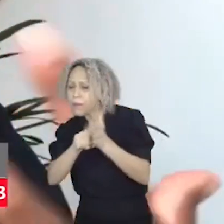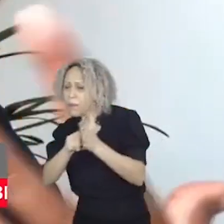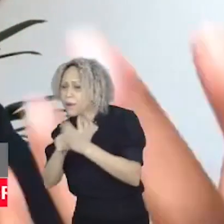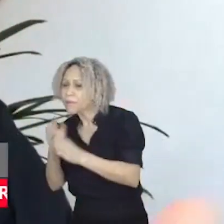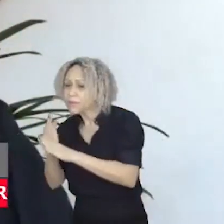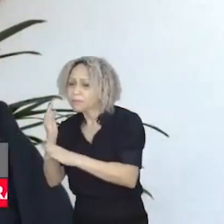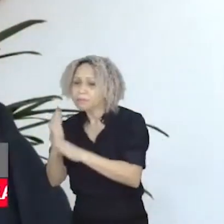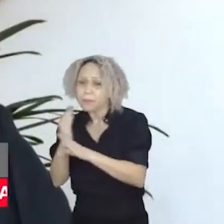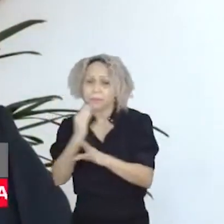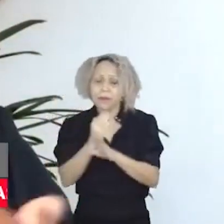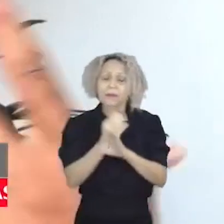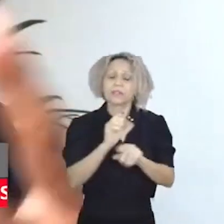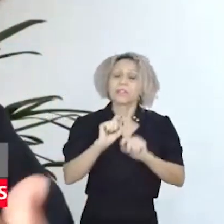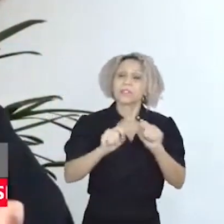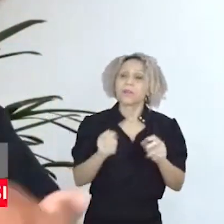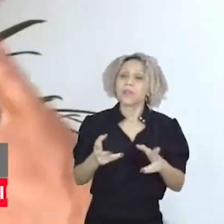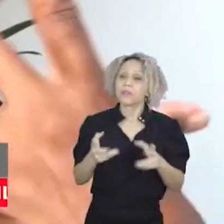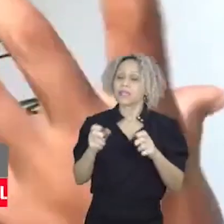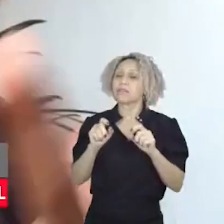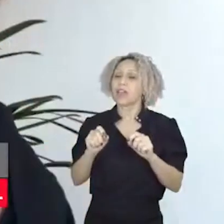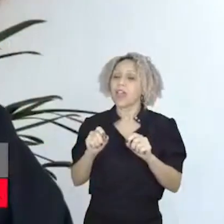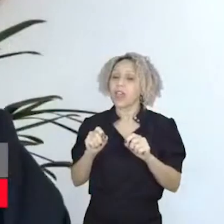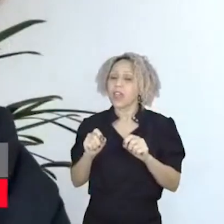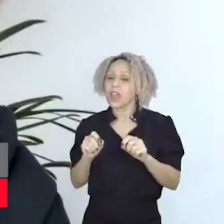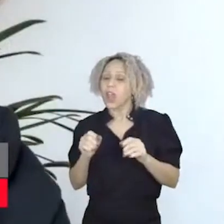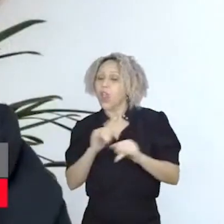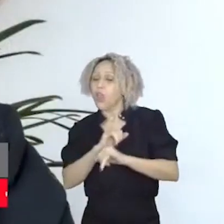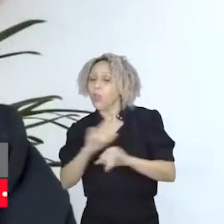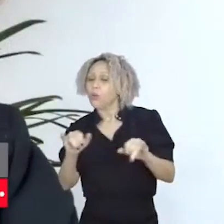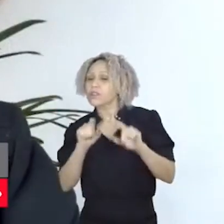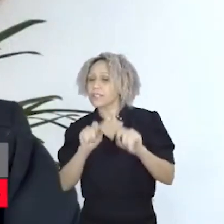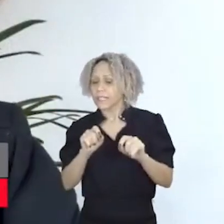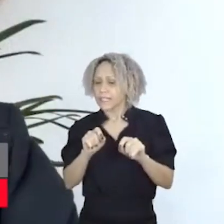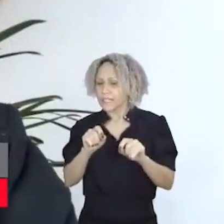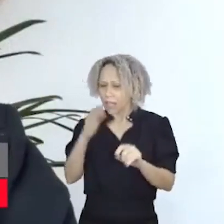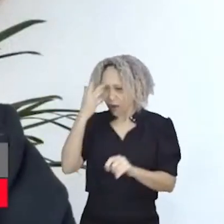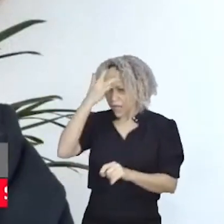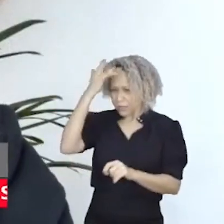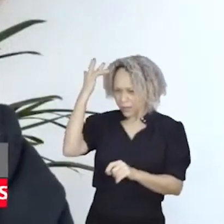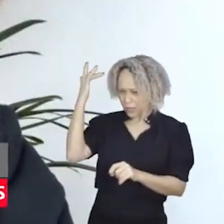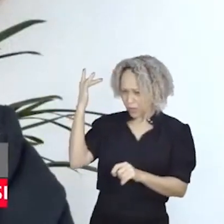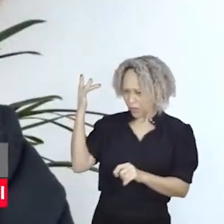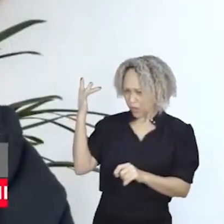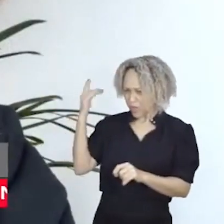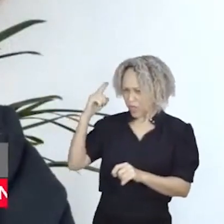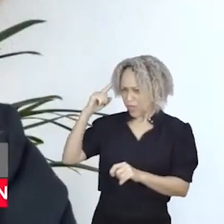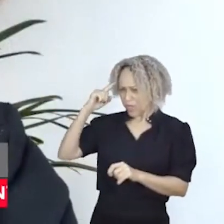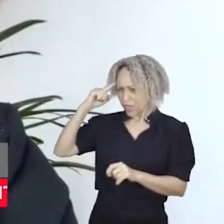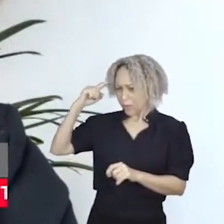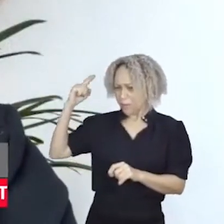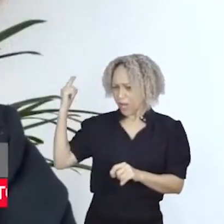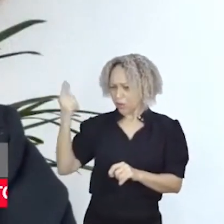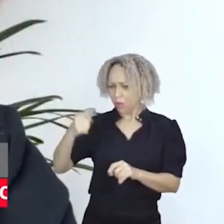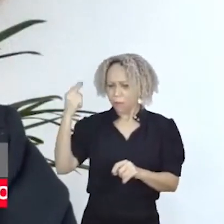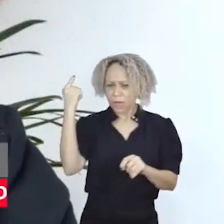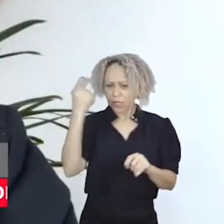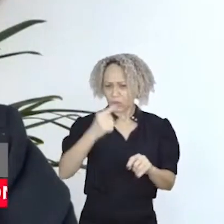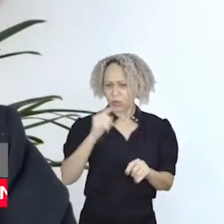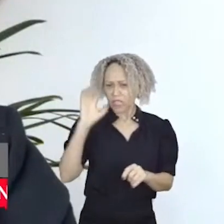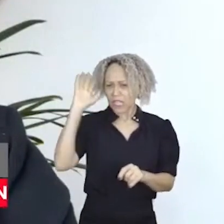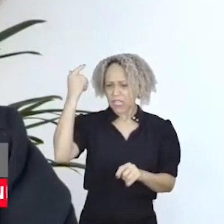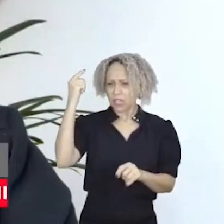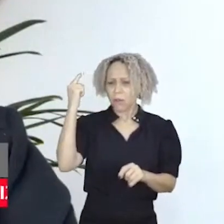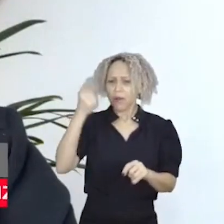visto notícias de quem são os mandantes do crime, isso demonstra